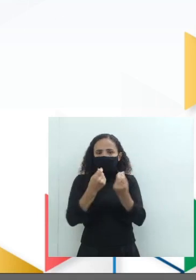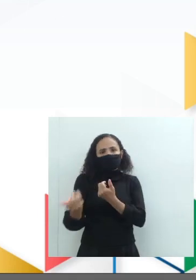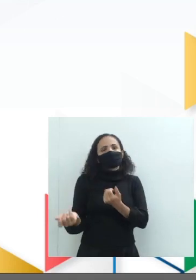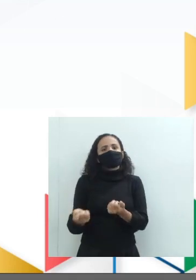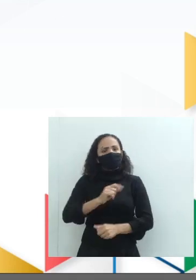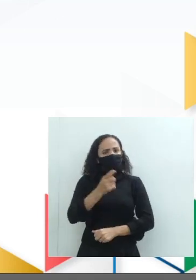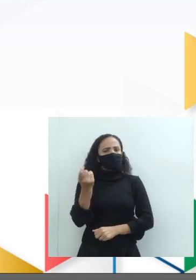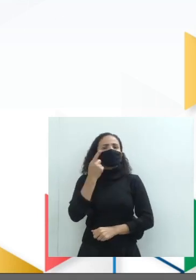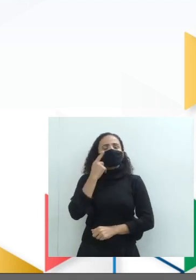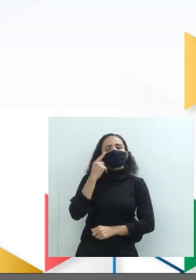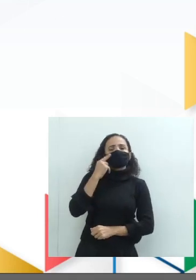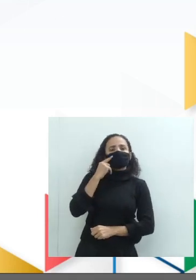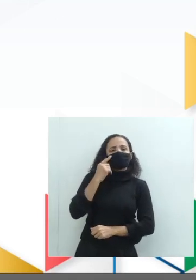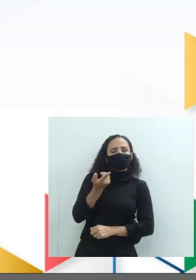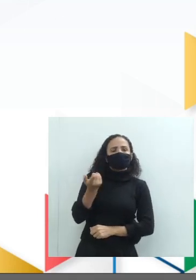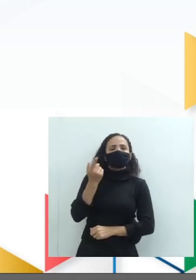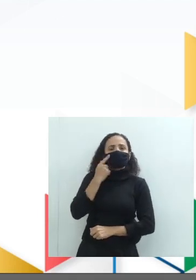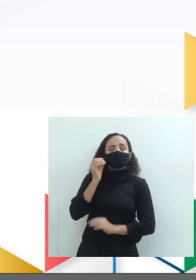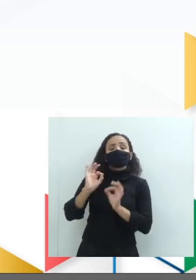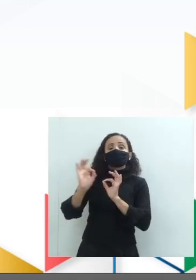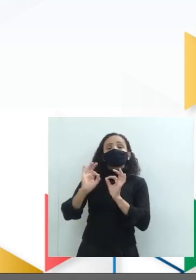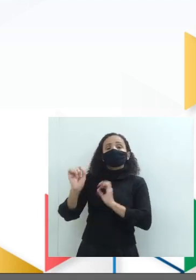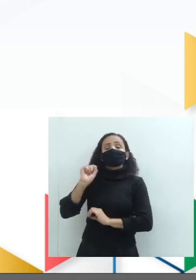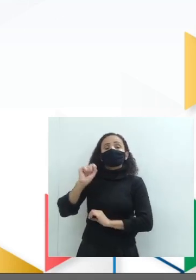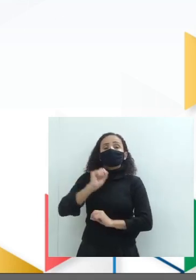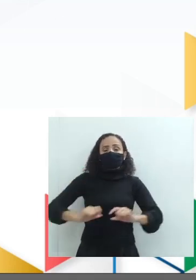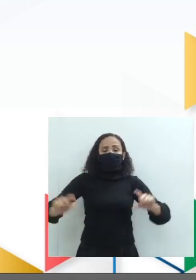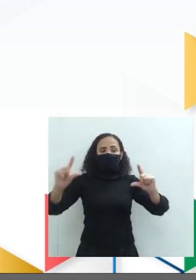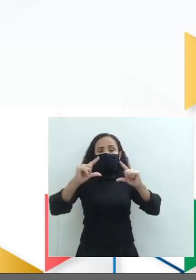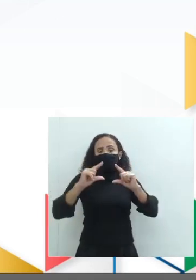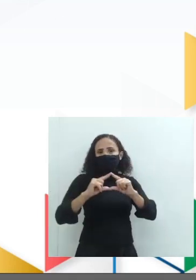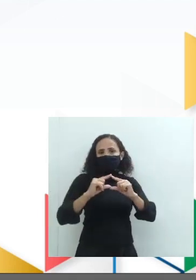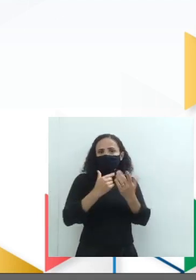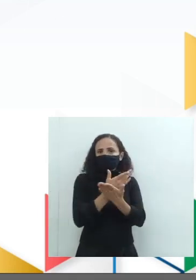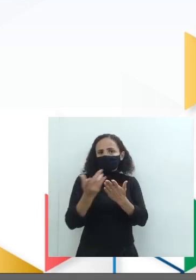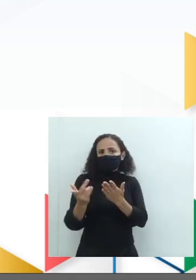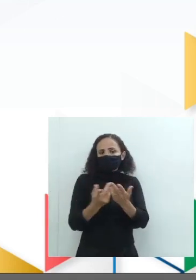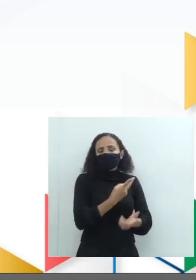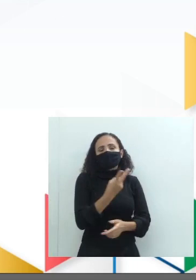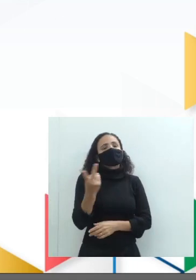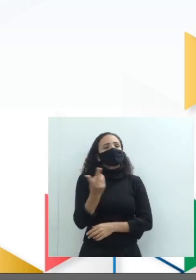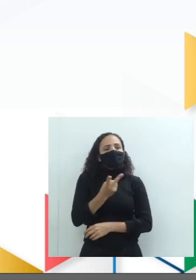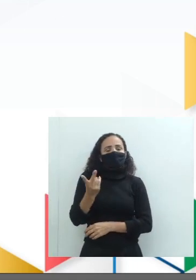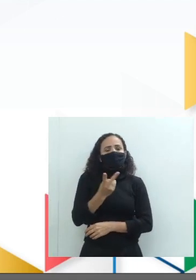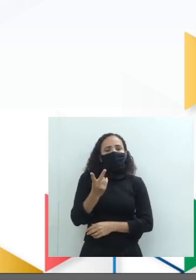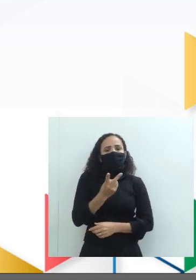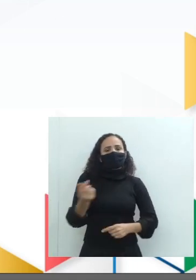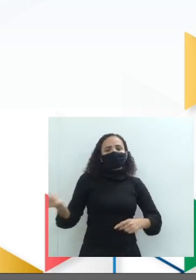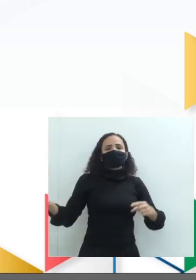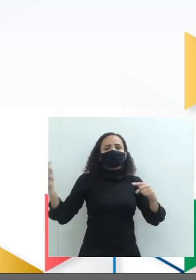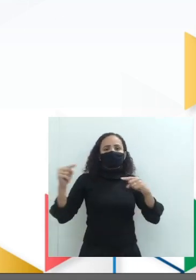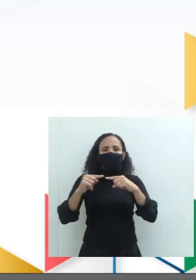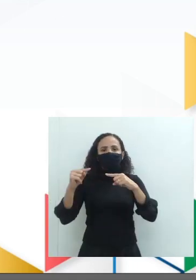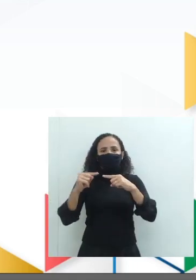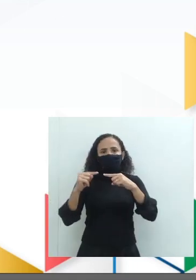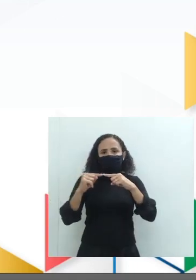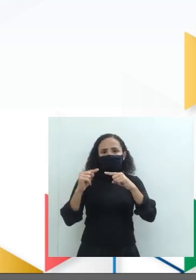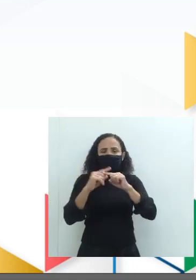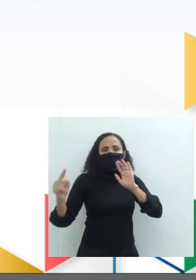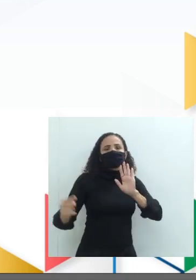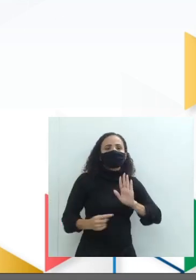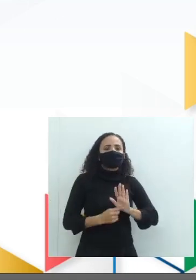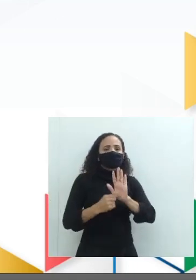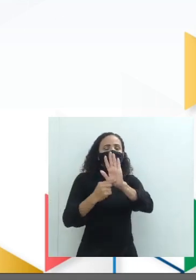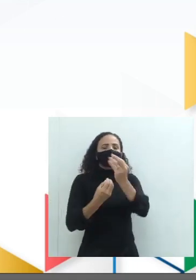claro, do seu lado direito do vídeo, vai ter também um triângulo 90 graus. Então, ambos estão aí para fortalecer,